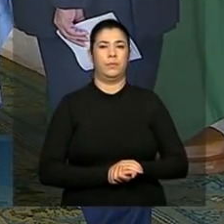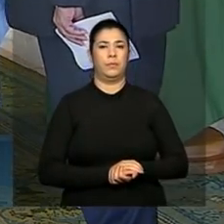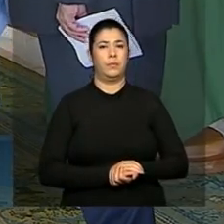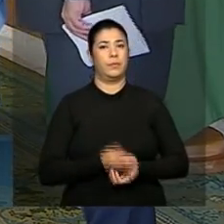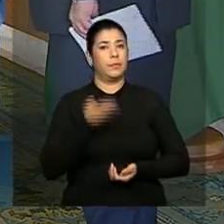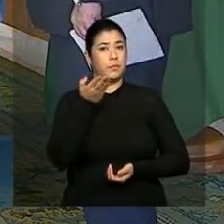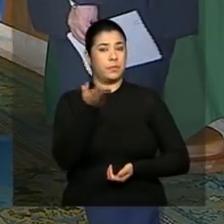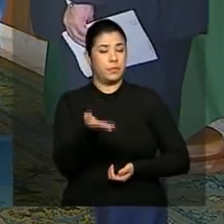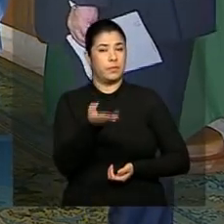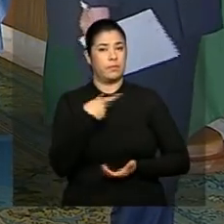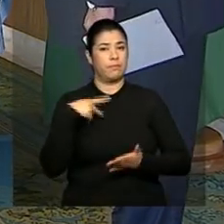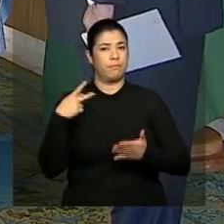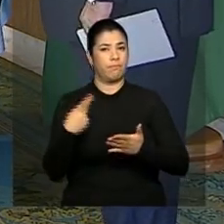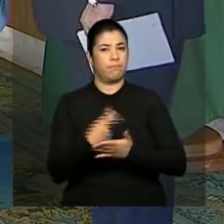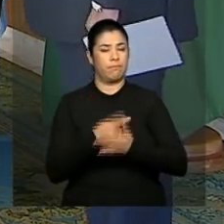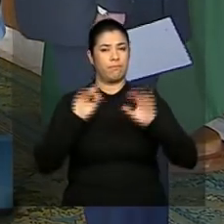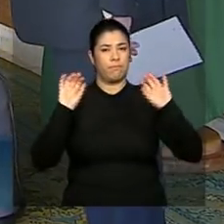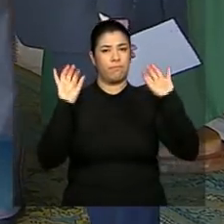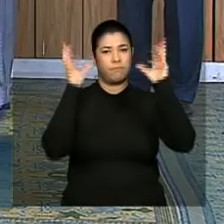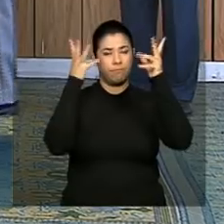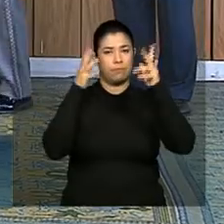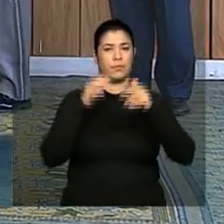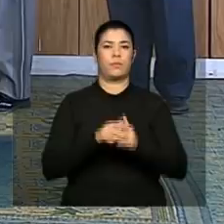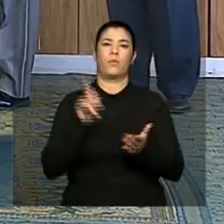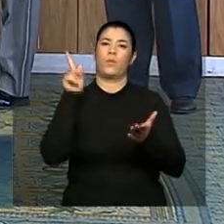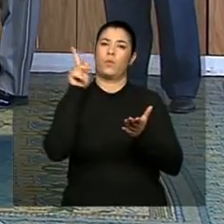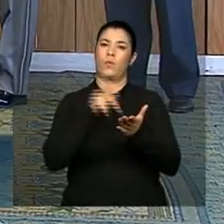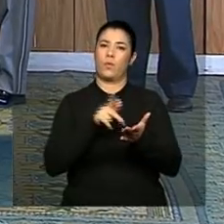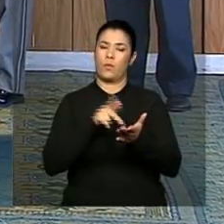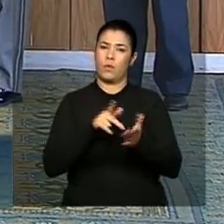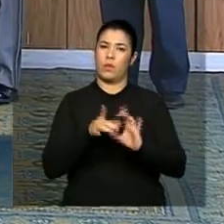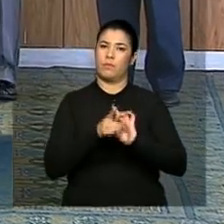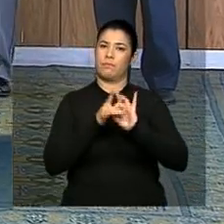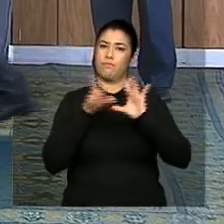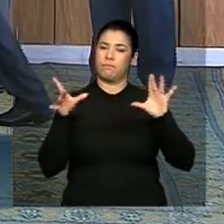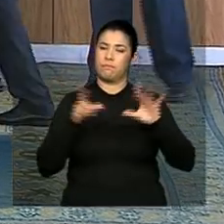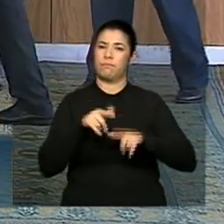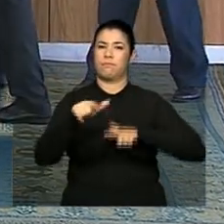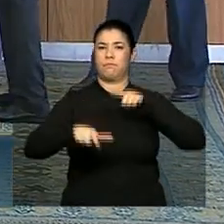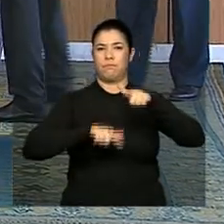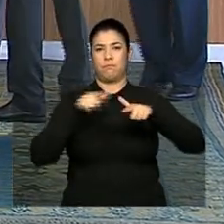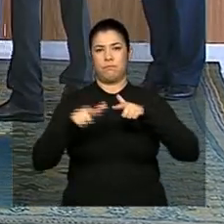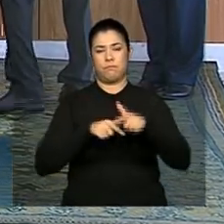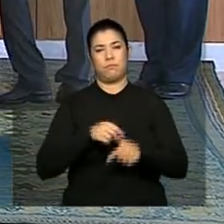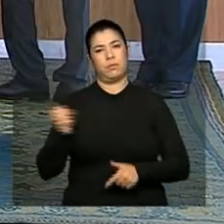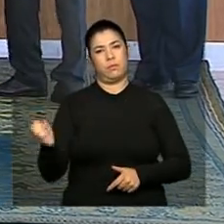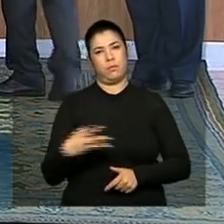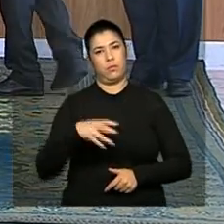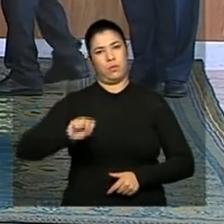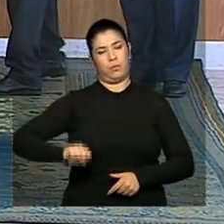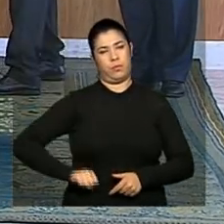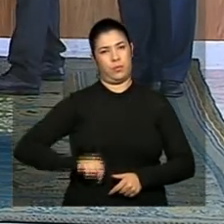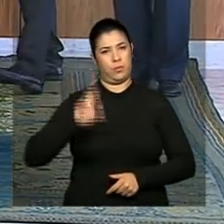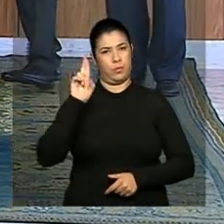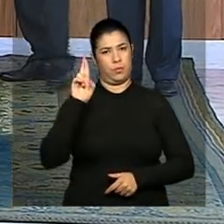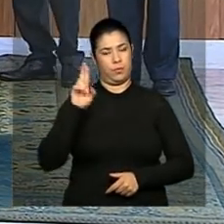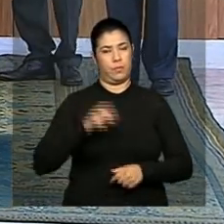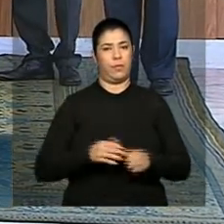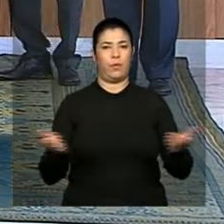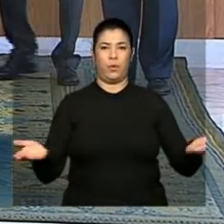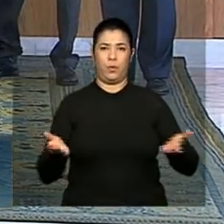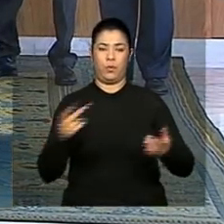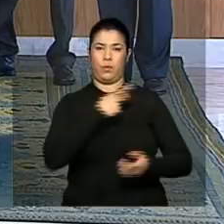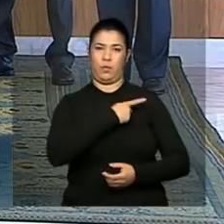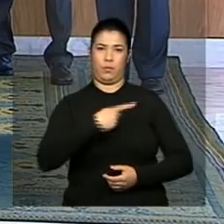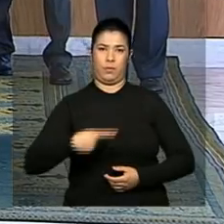Essa cerimônia formaliza o trabalho e as funções dos novos embaixadores. Hoje, a